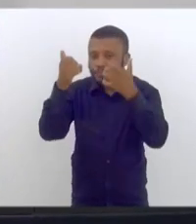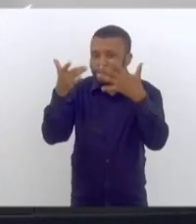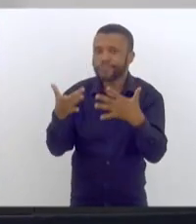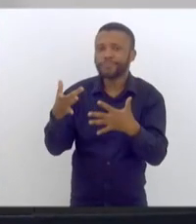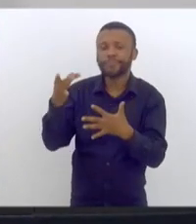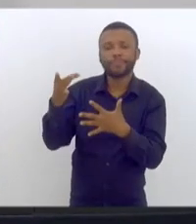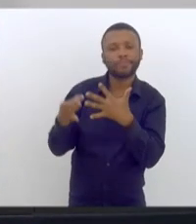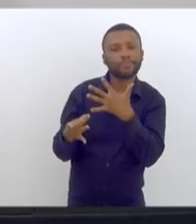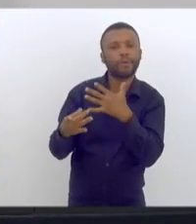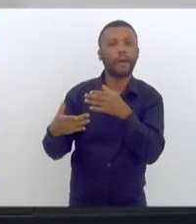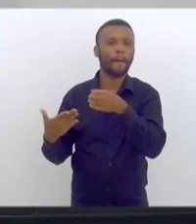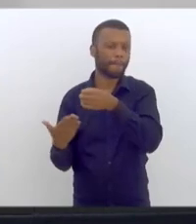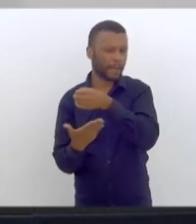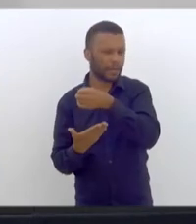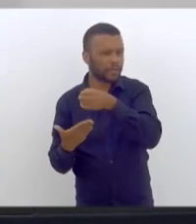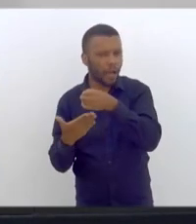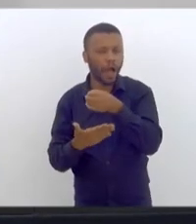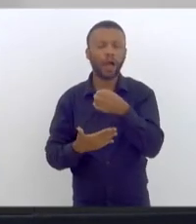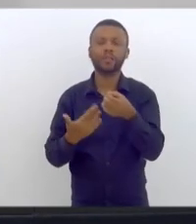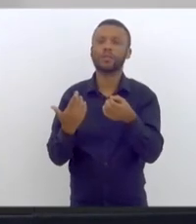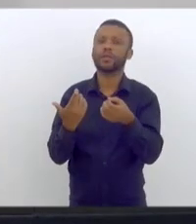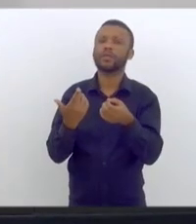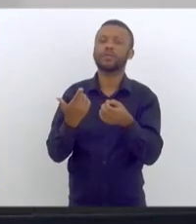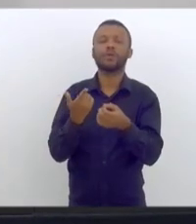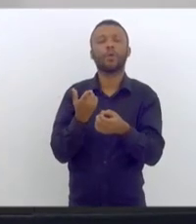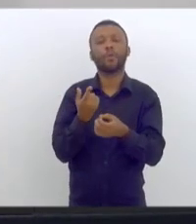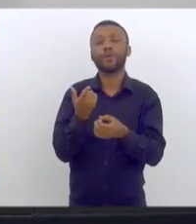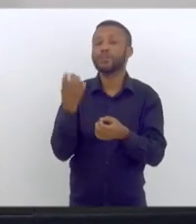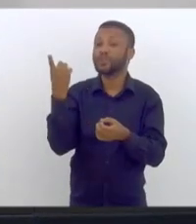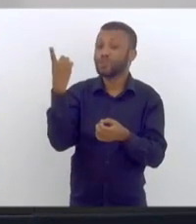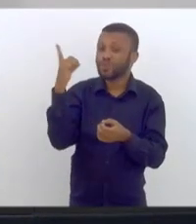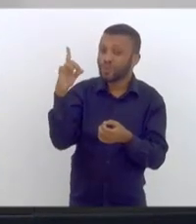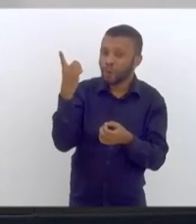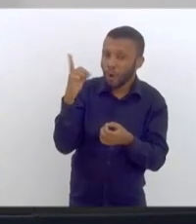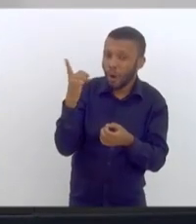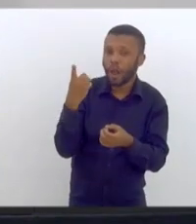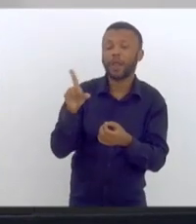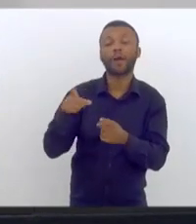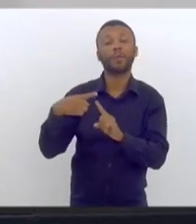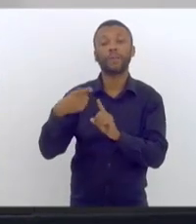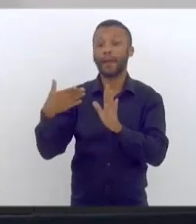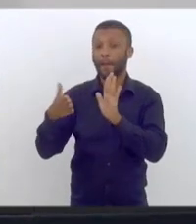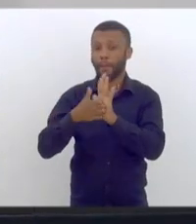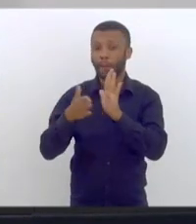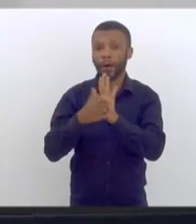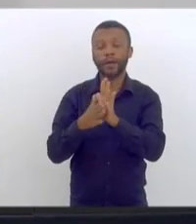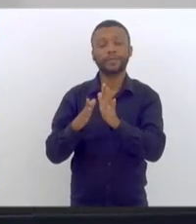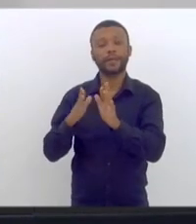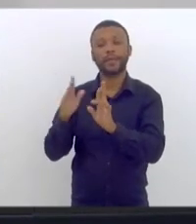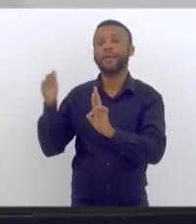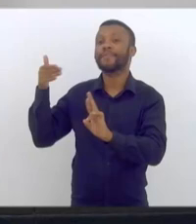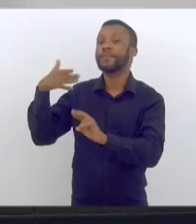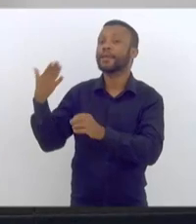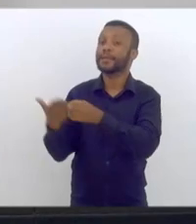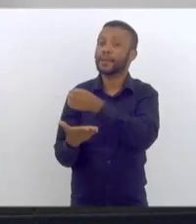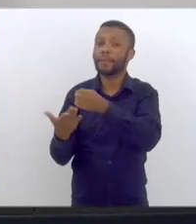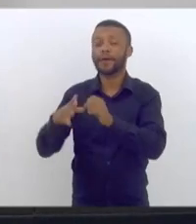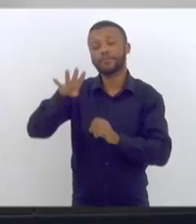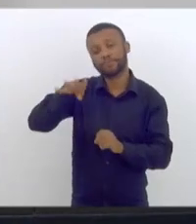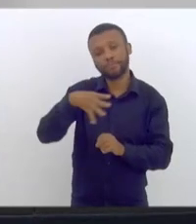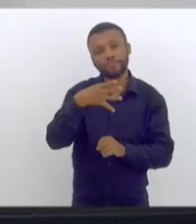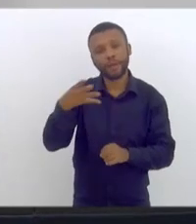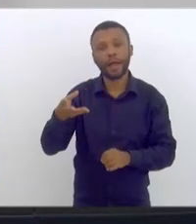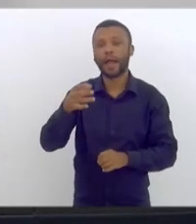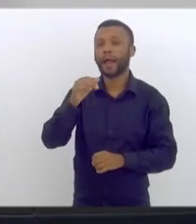baseado em moeda estrangeira porque a minha proposta é trocar isso pelo IPCA e eu vou